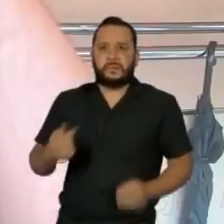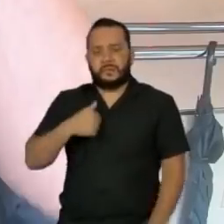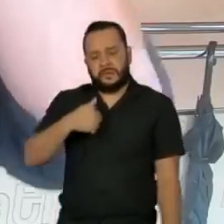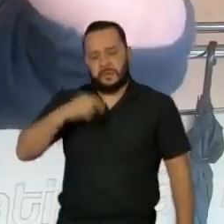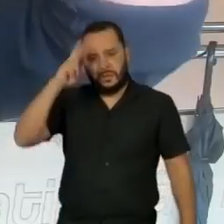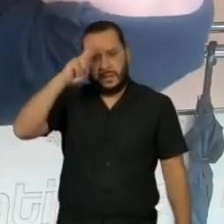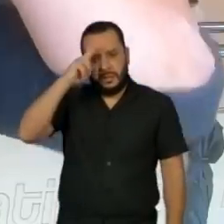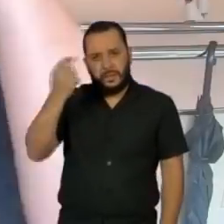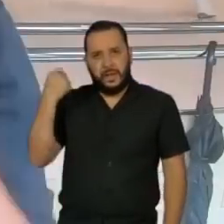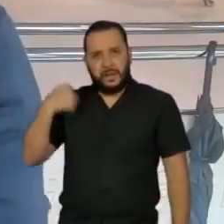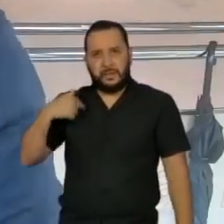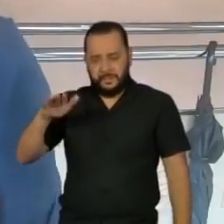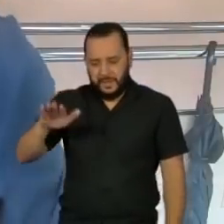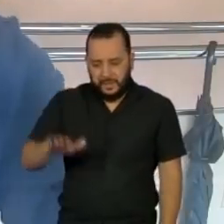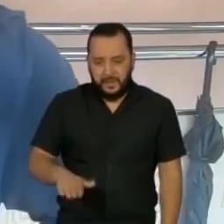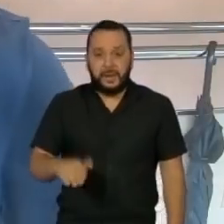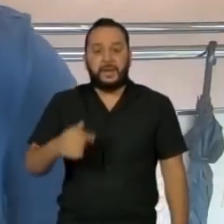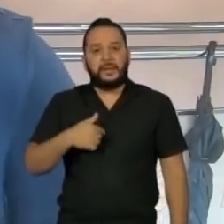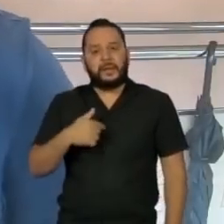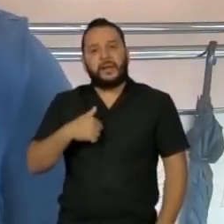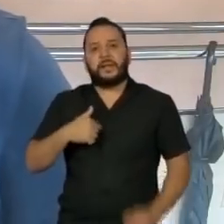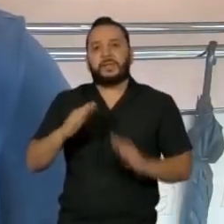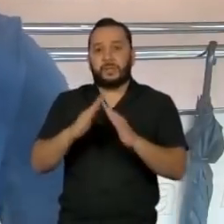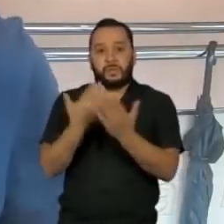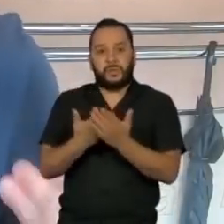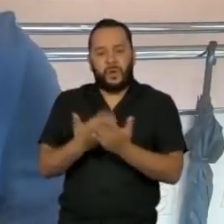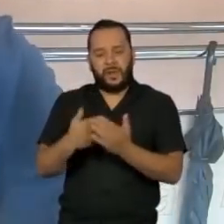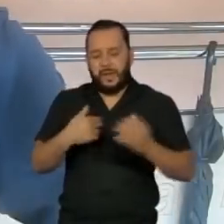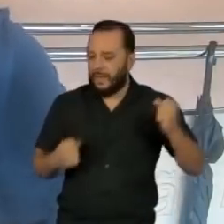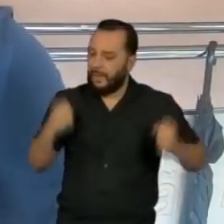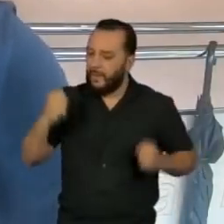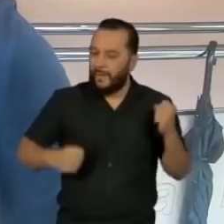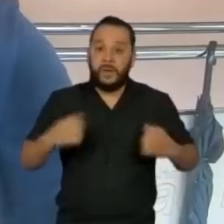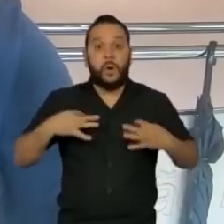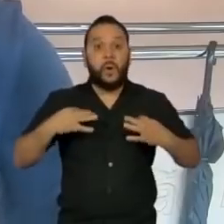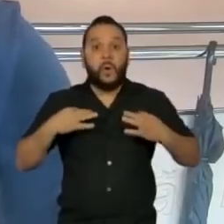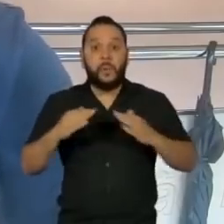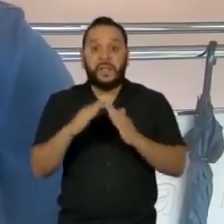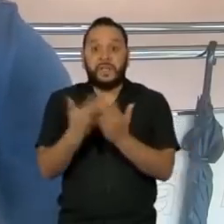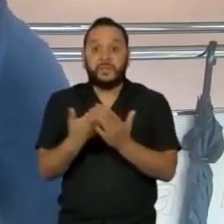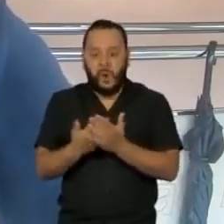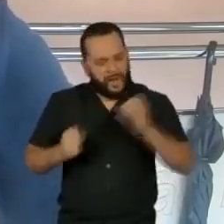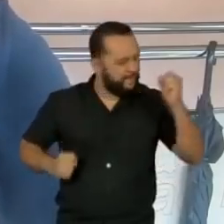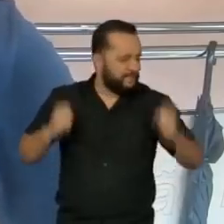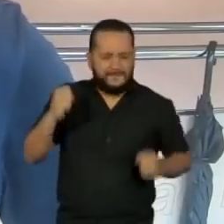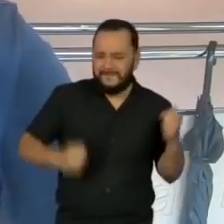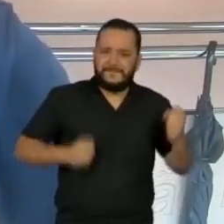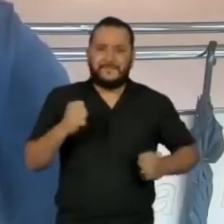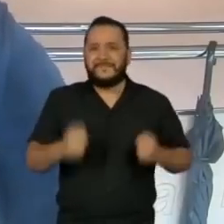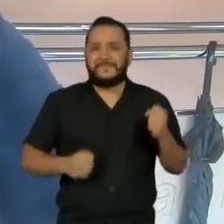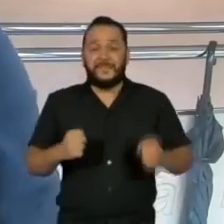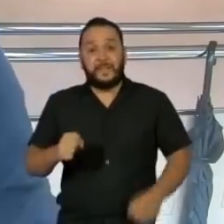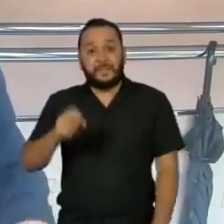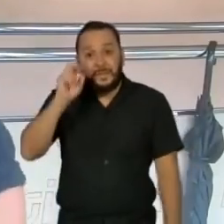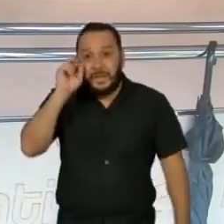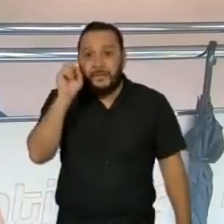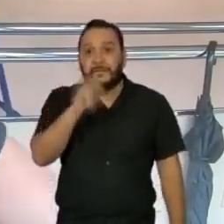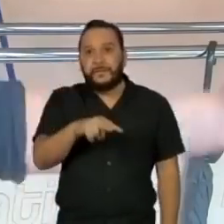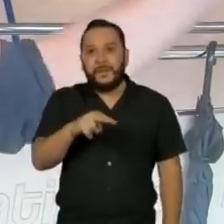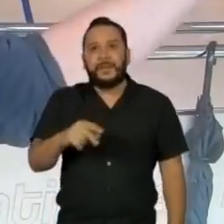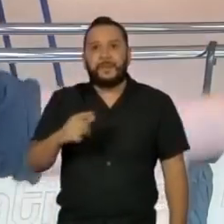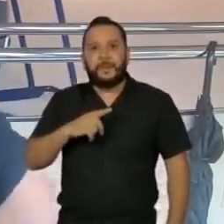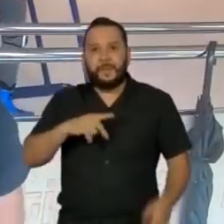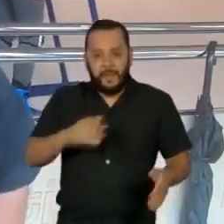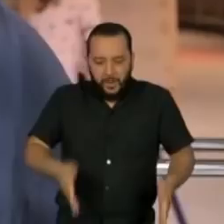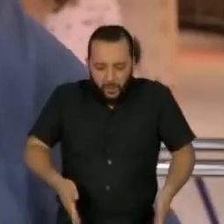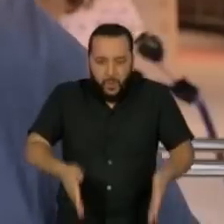quando ela era pequena, tinha 8 anos, ela saía do colégio correndo com uniforme correndo, mas assim, se você vê a cena, a gente tem um